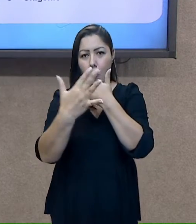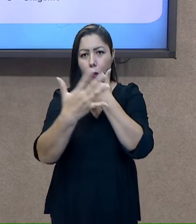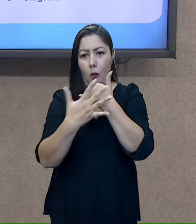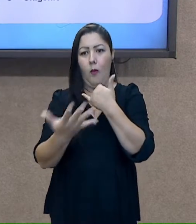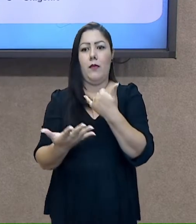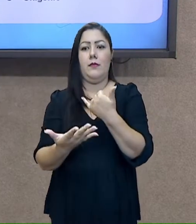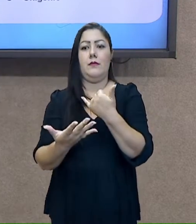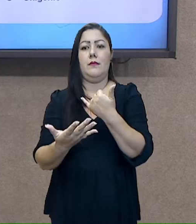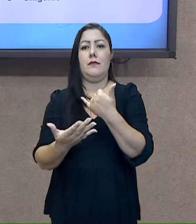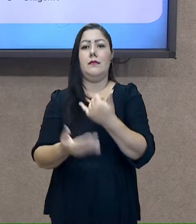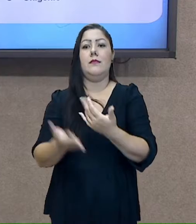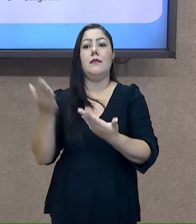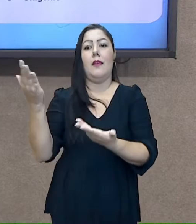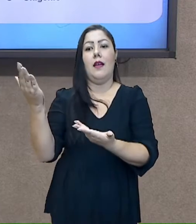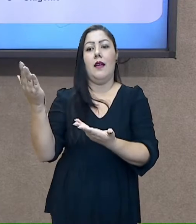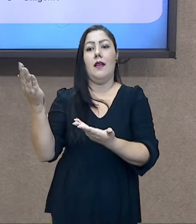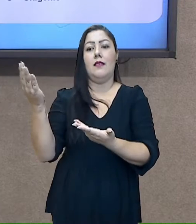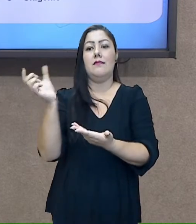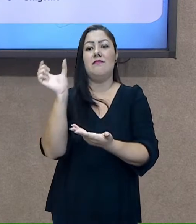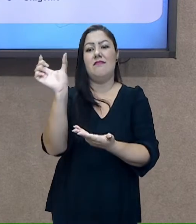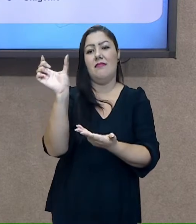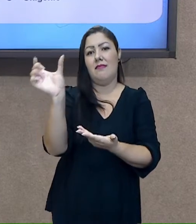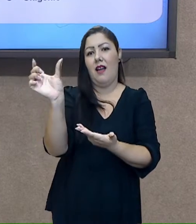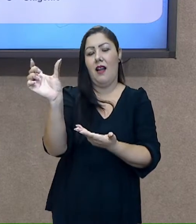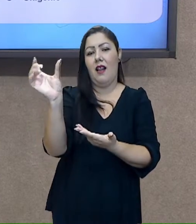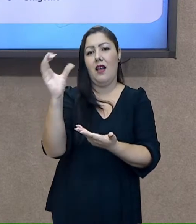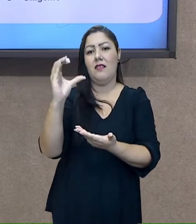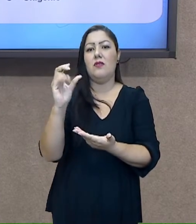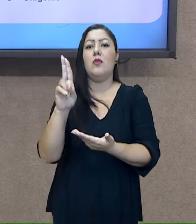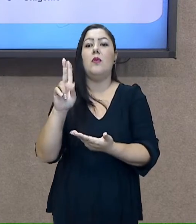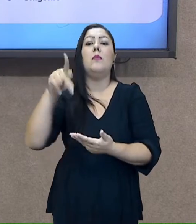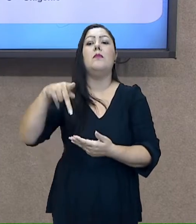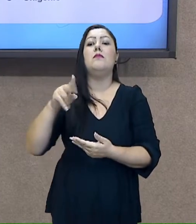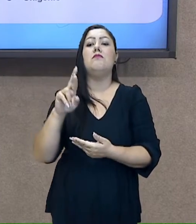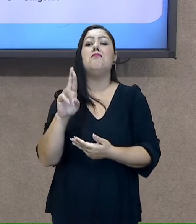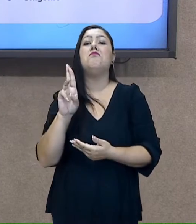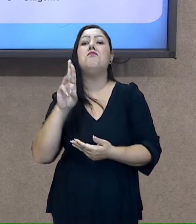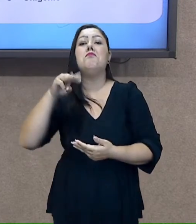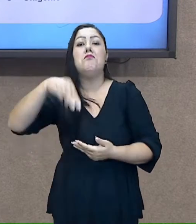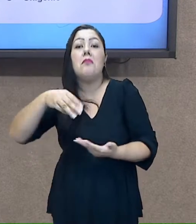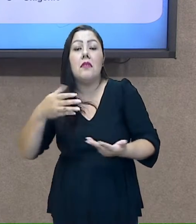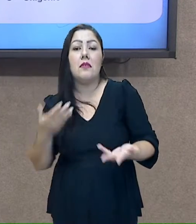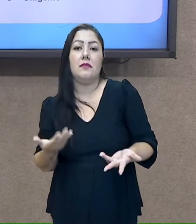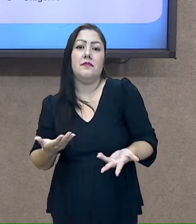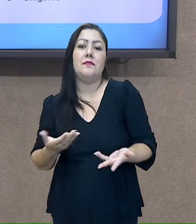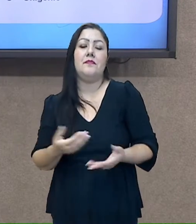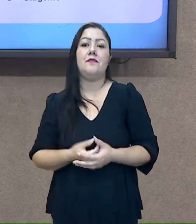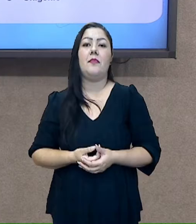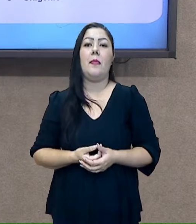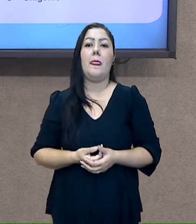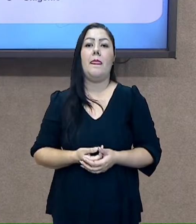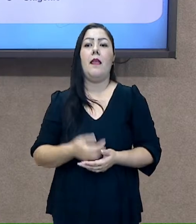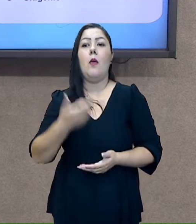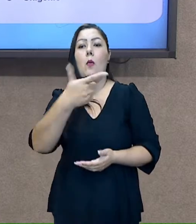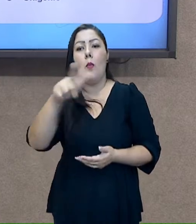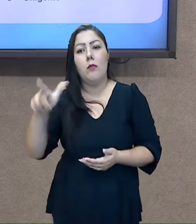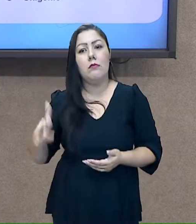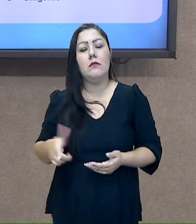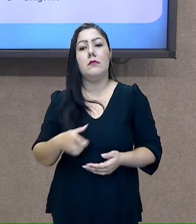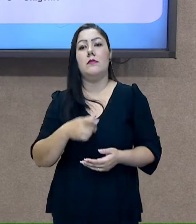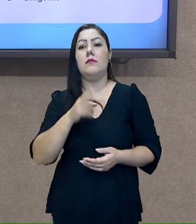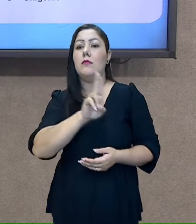é cuprum. Então, existem vários outros que o